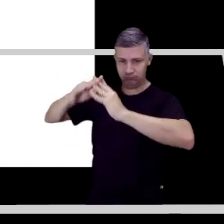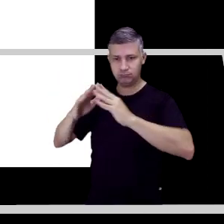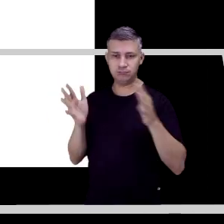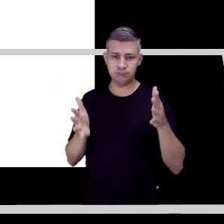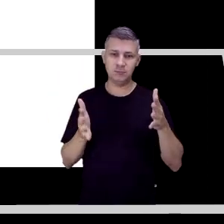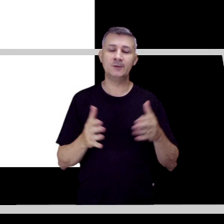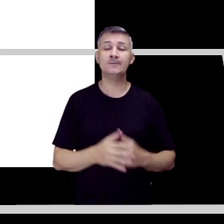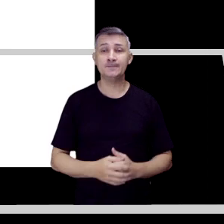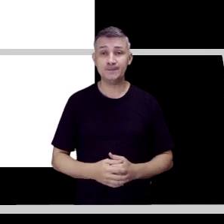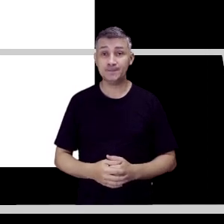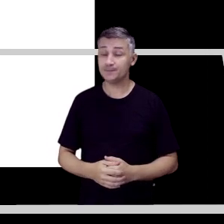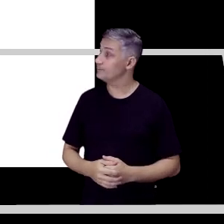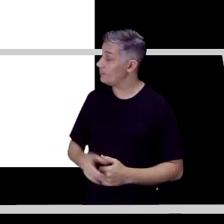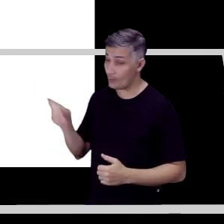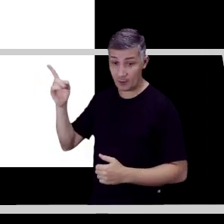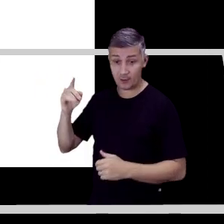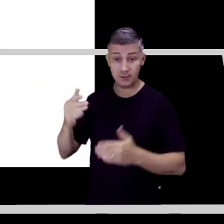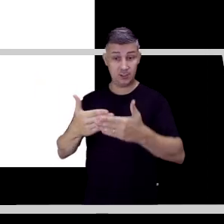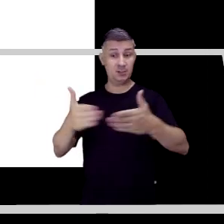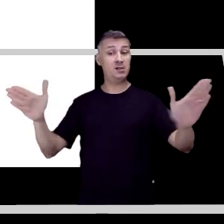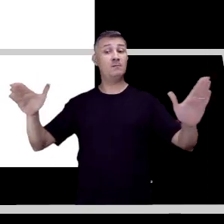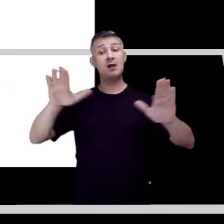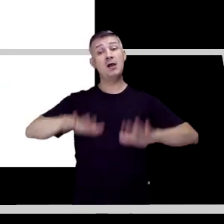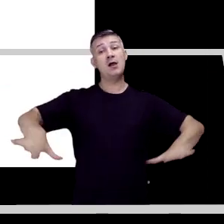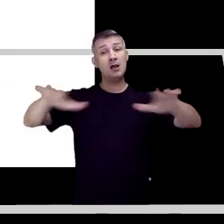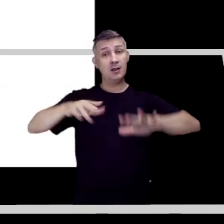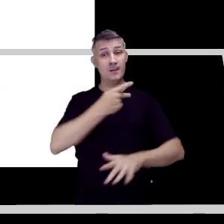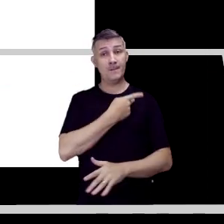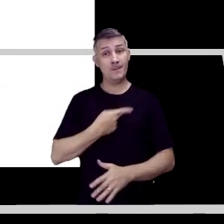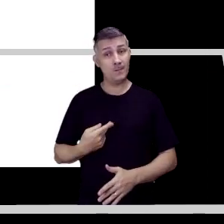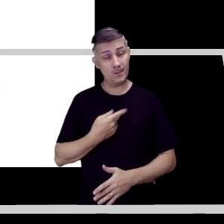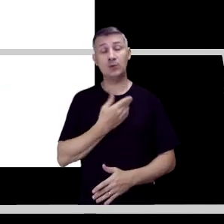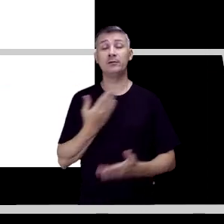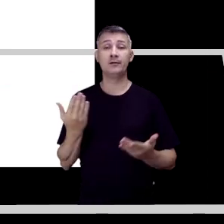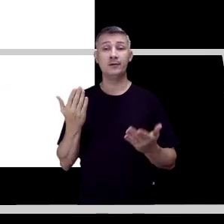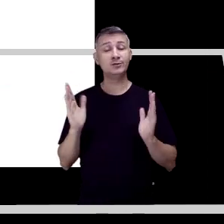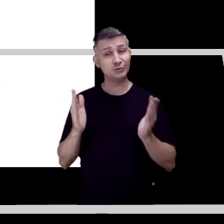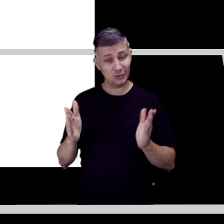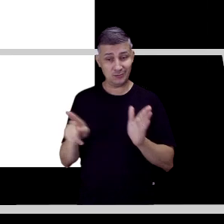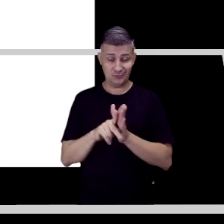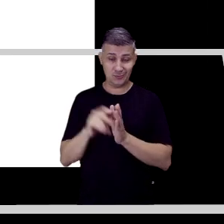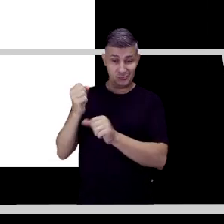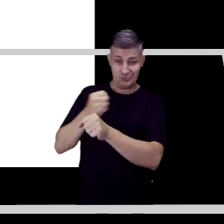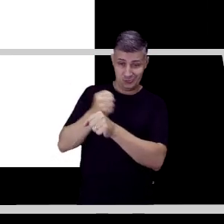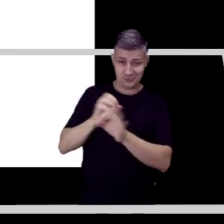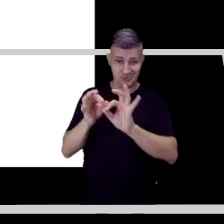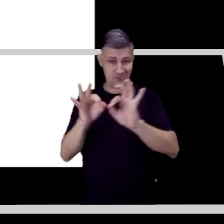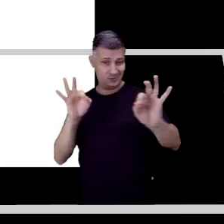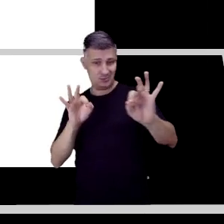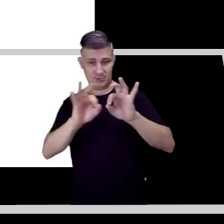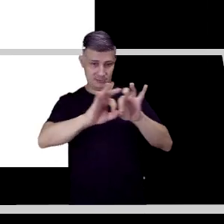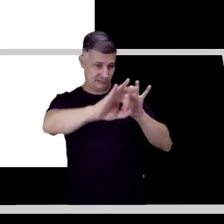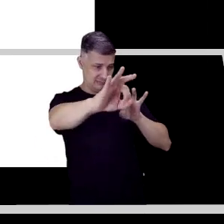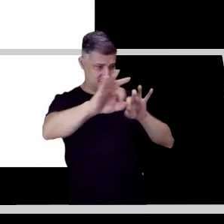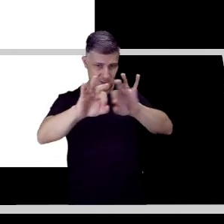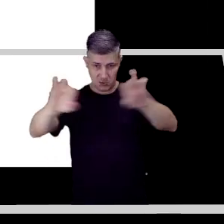a essa concretagem in loco. E a escala do espaço público, aí fala um pouco isso que eu mencionei, assim, dos alinhamentos. A